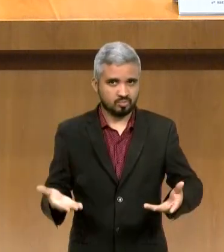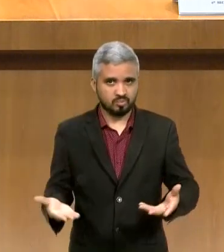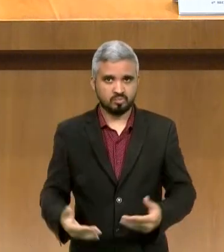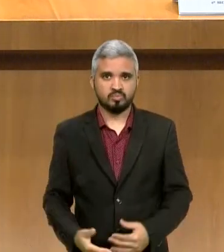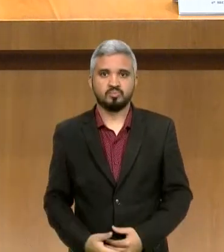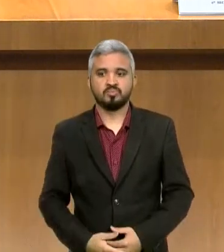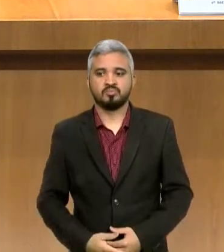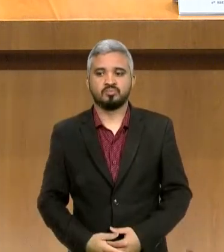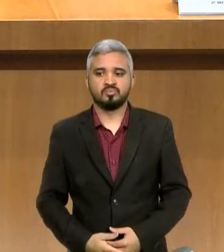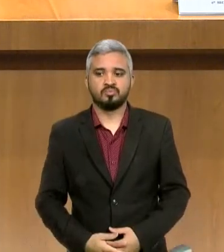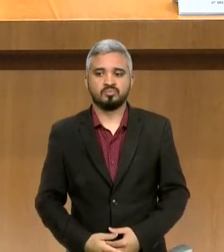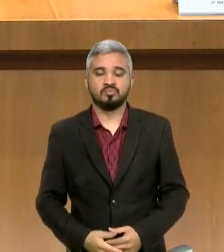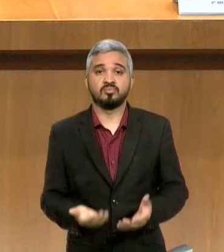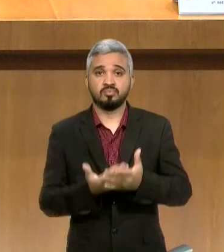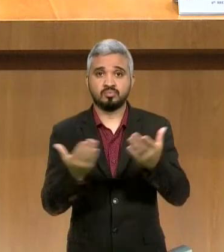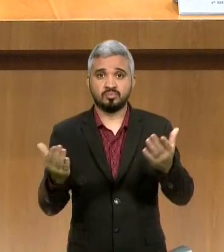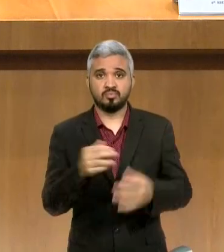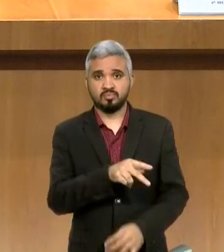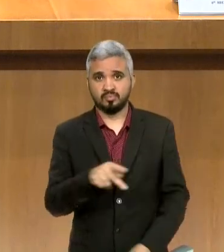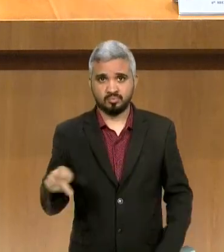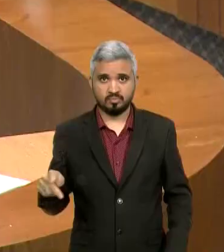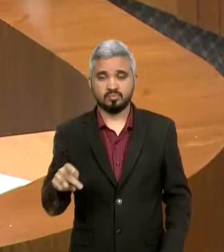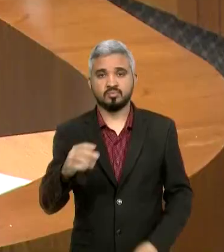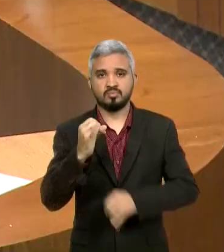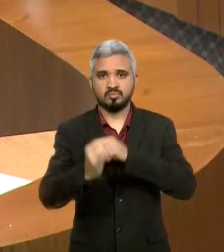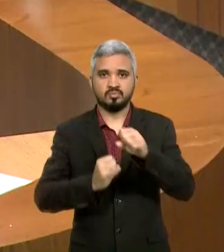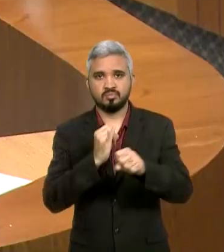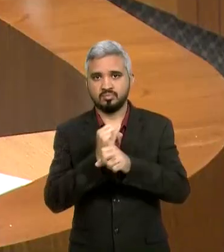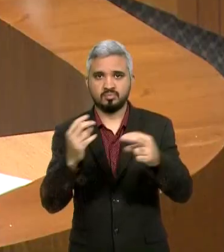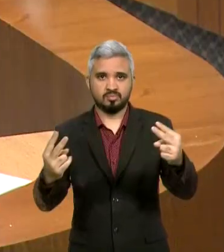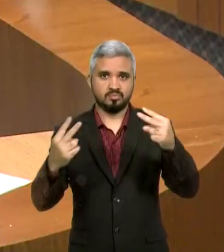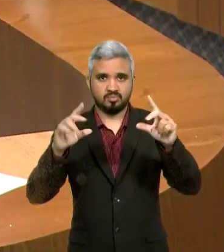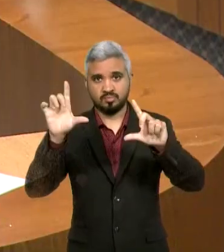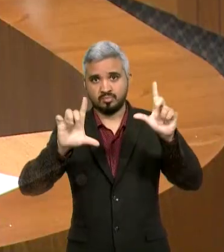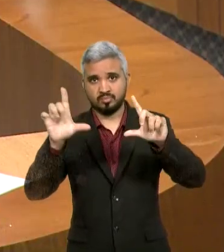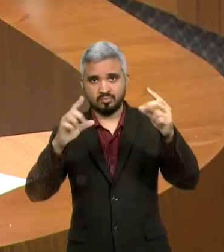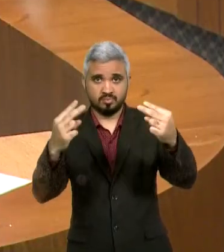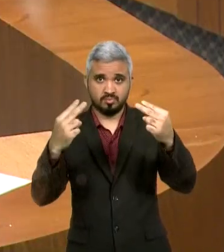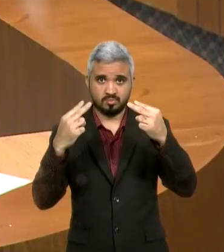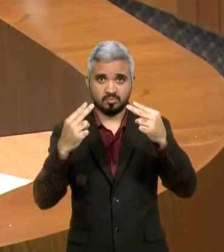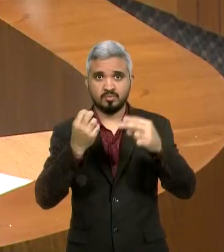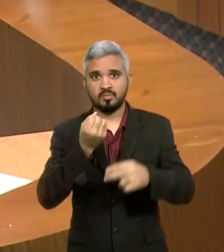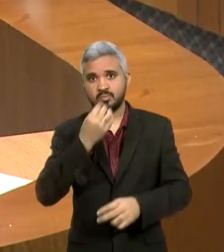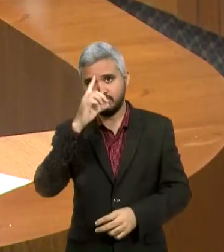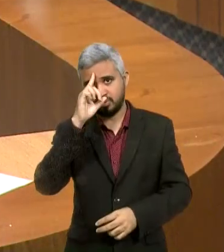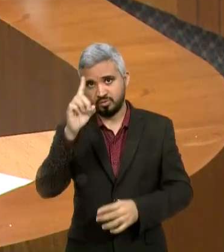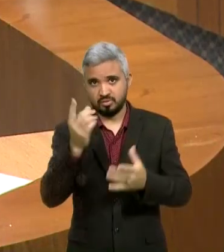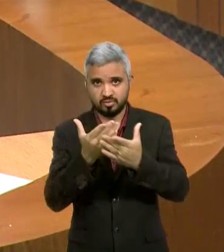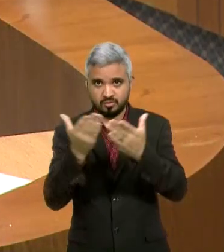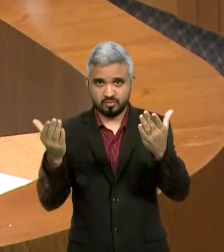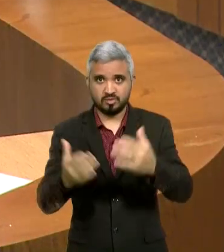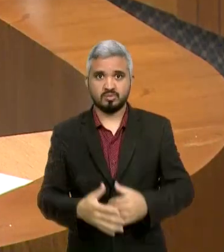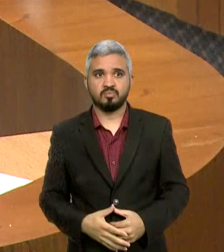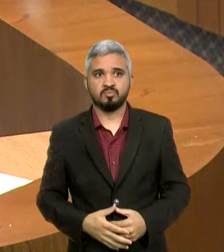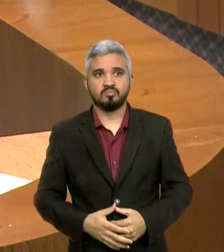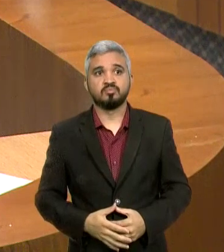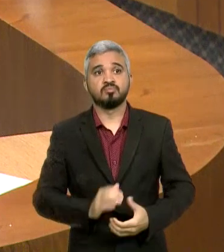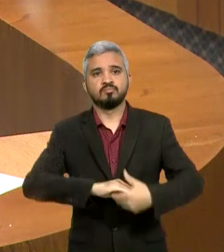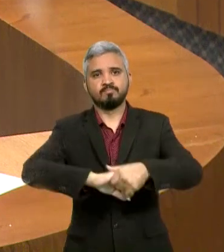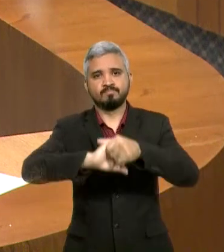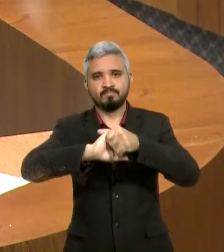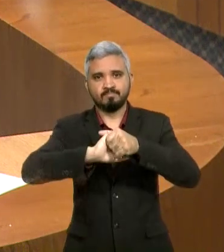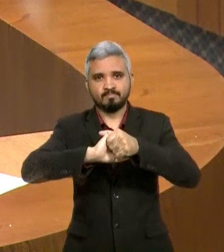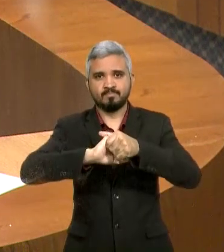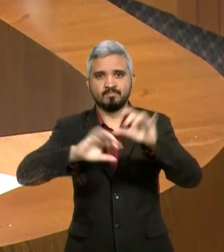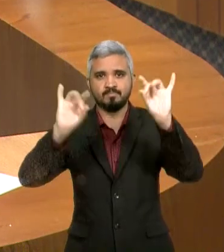mesa, senhoras e senhores deputados, internautas, telespectadores, acompanham por meio da TV Assembleia, nosso mais cordial, bom dia. Quero fazer um cumprimento especial na